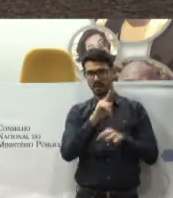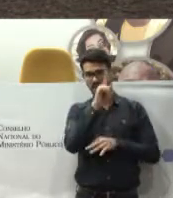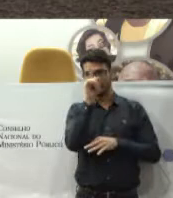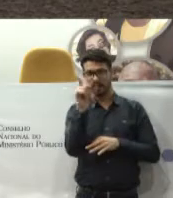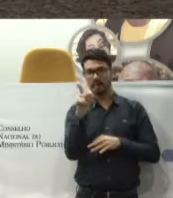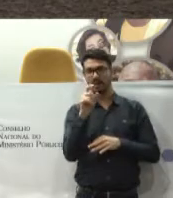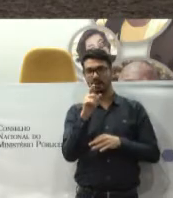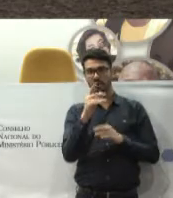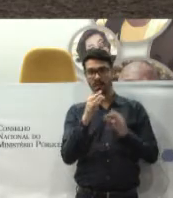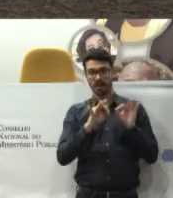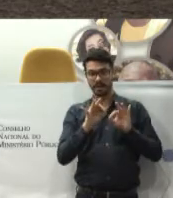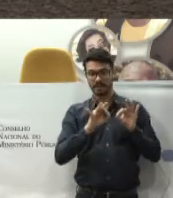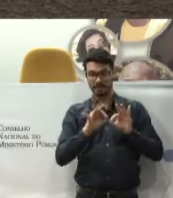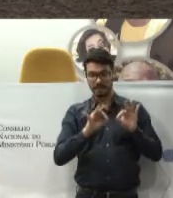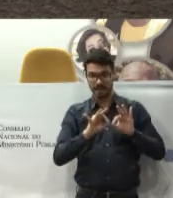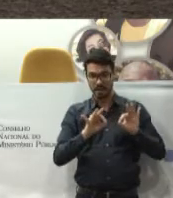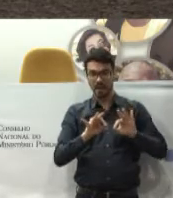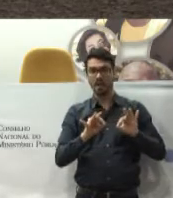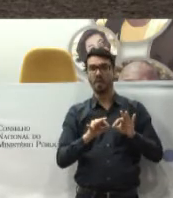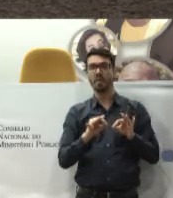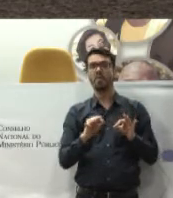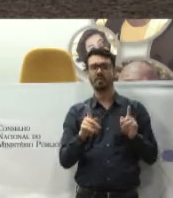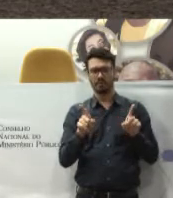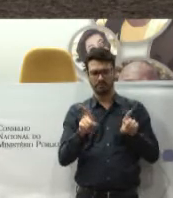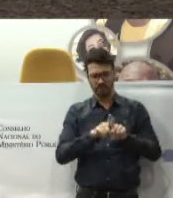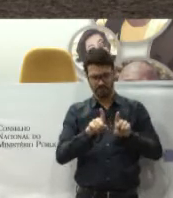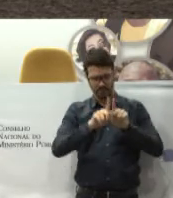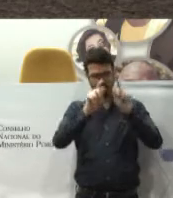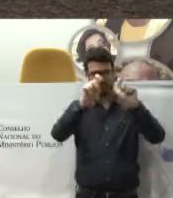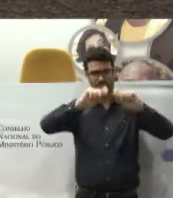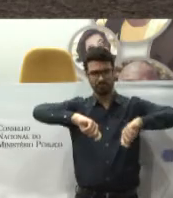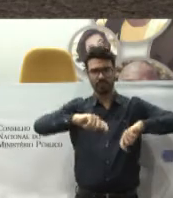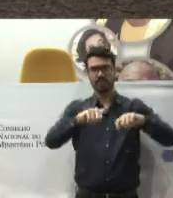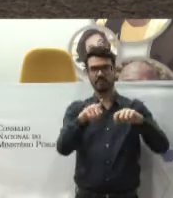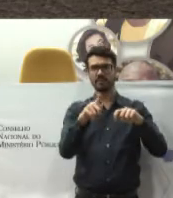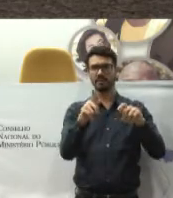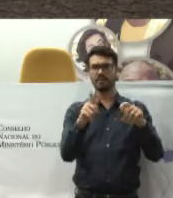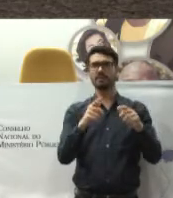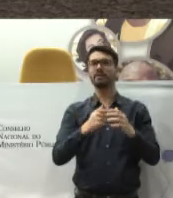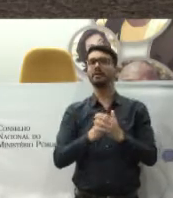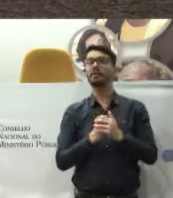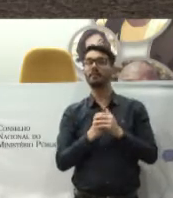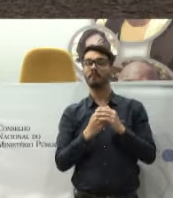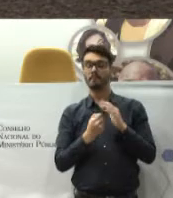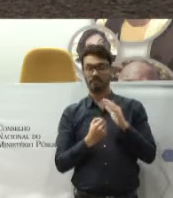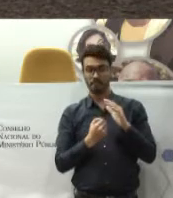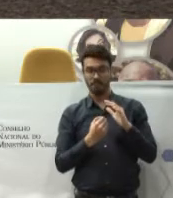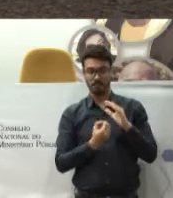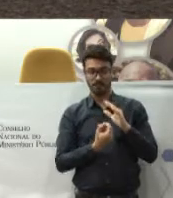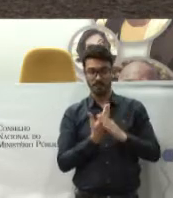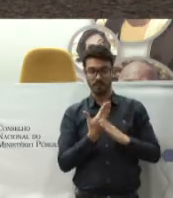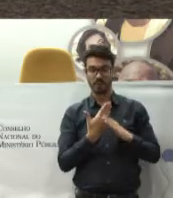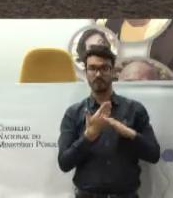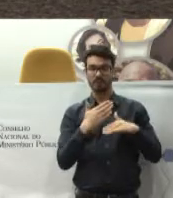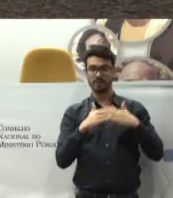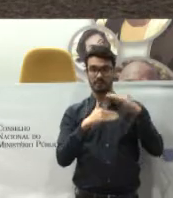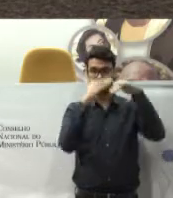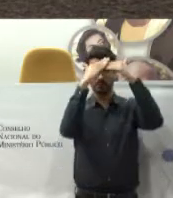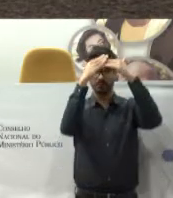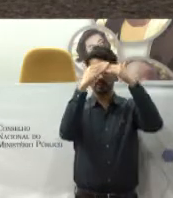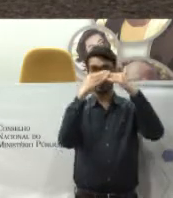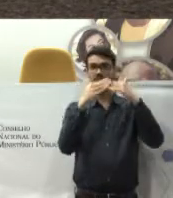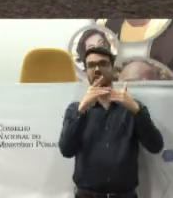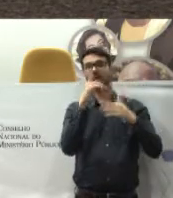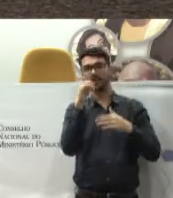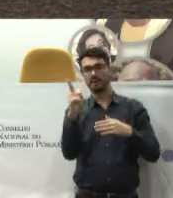etc., se você tiver determinadas condições que te permitam produzir isso. Que condições são essas? Um